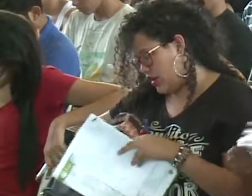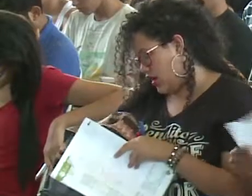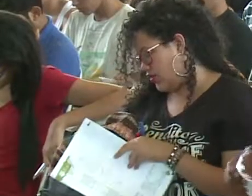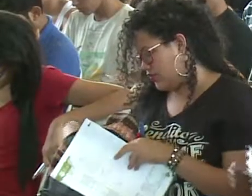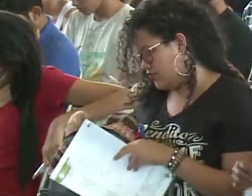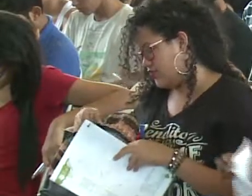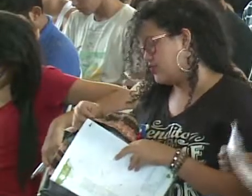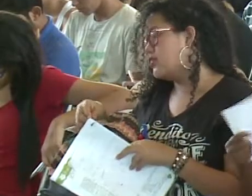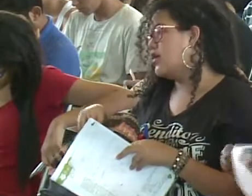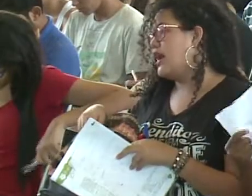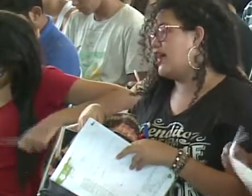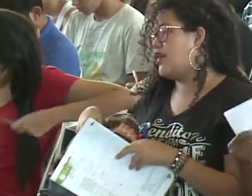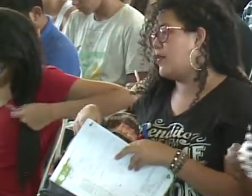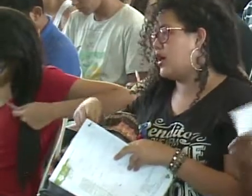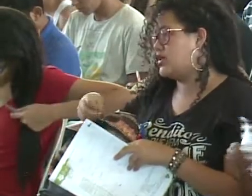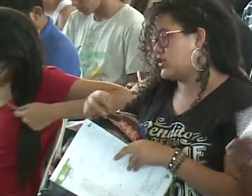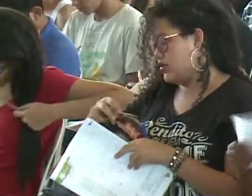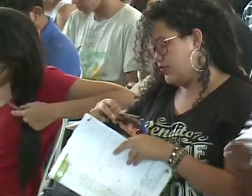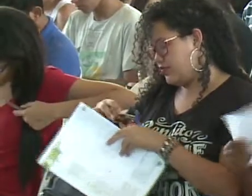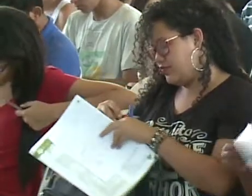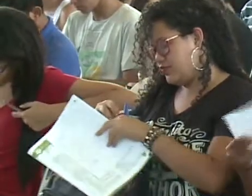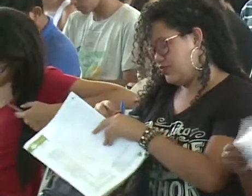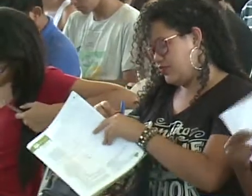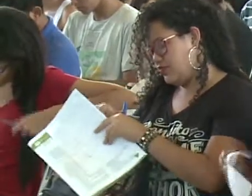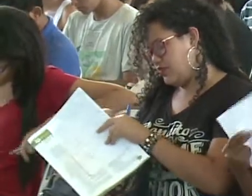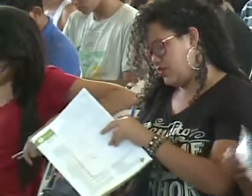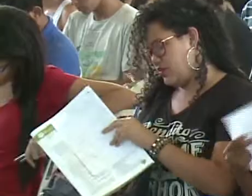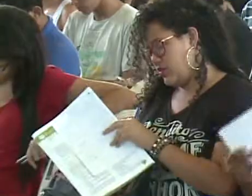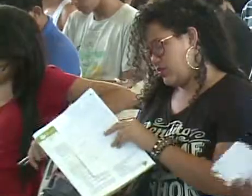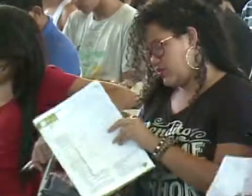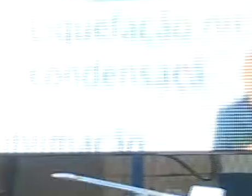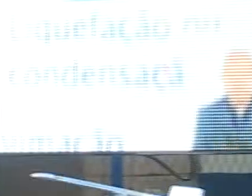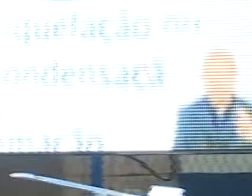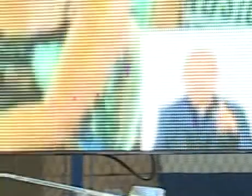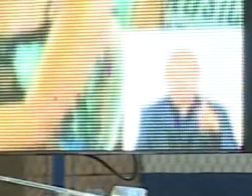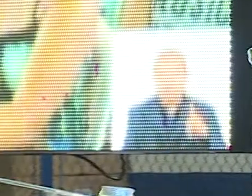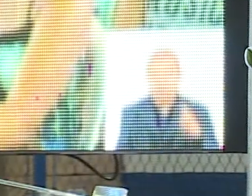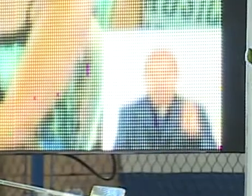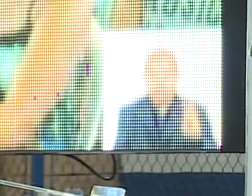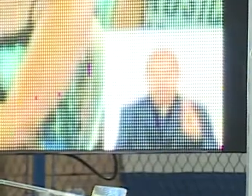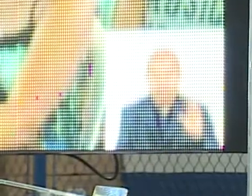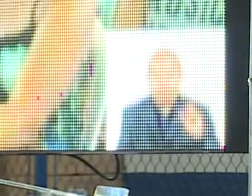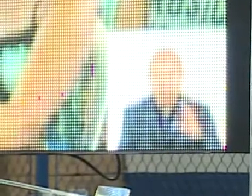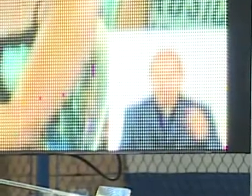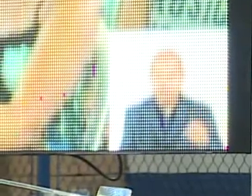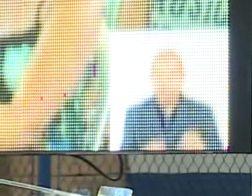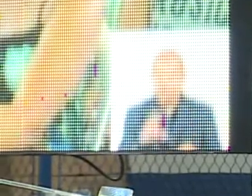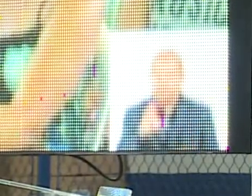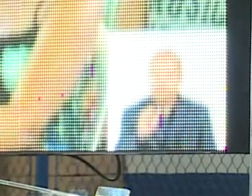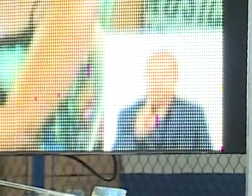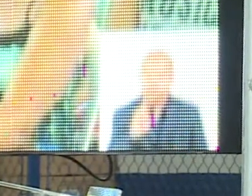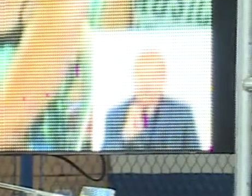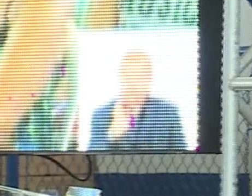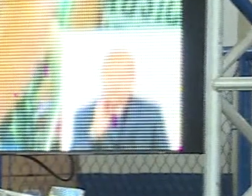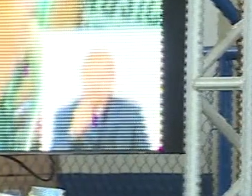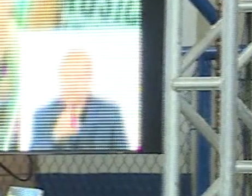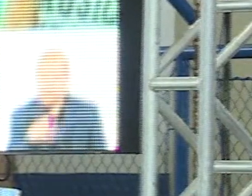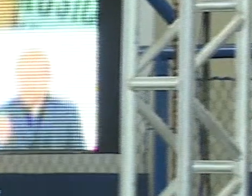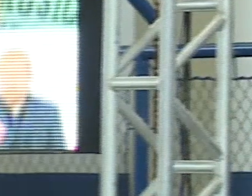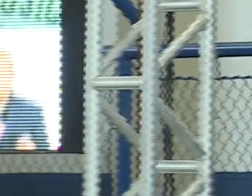Calefação? Não. Foi o que? Evaporação. Portanto, resposta correta, letra